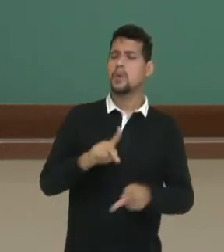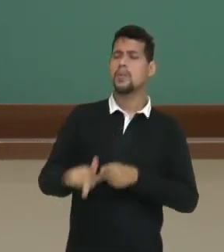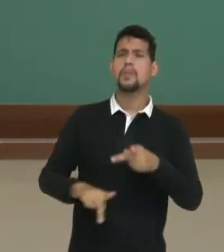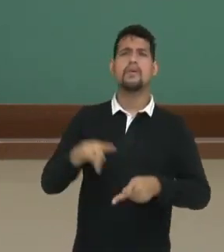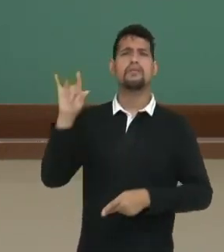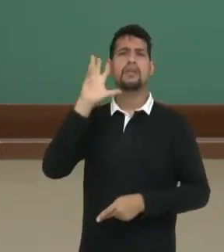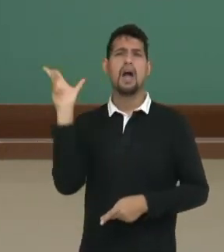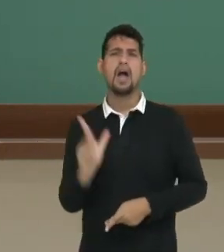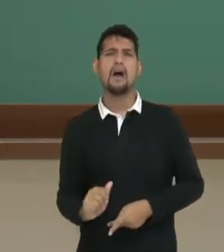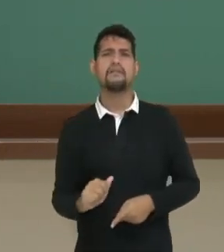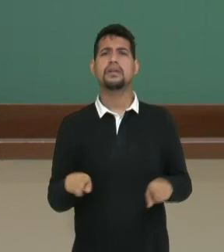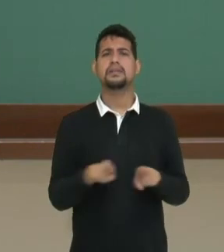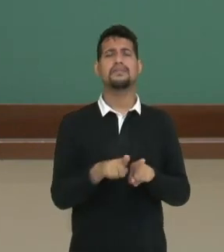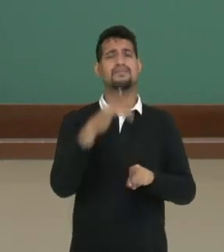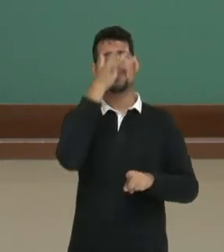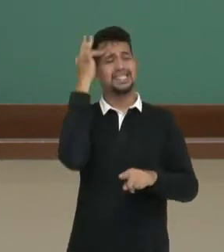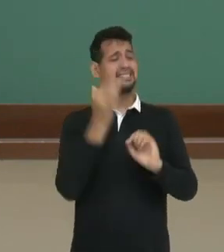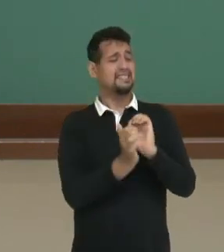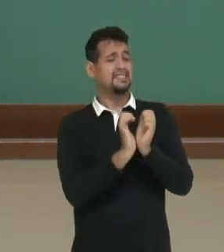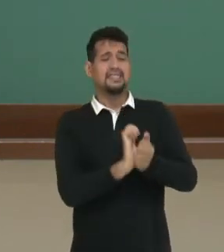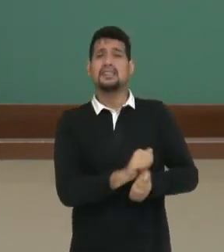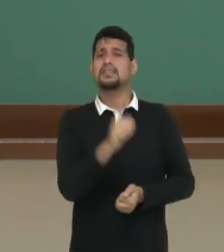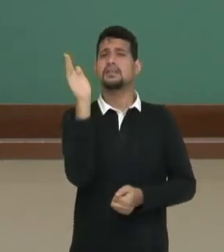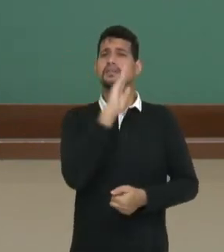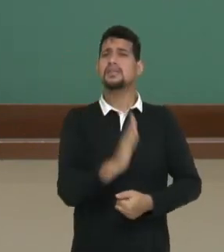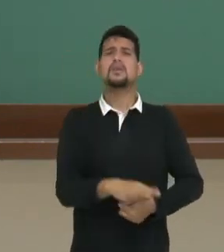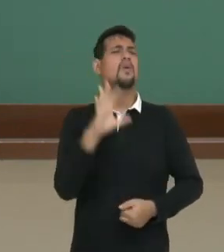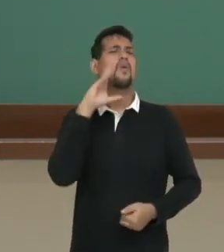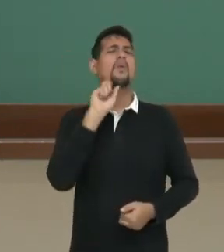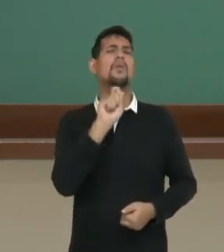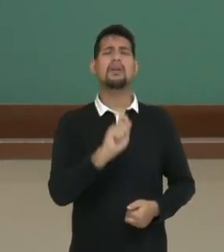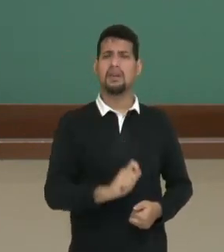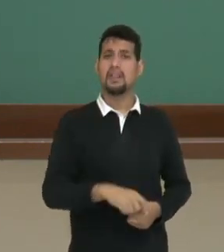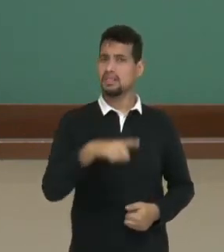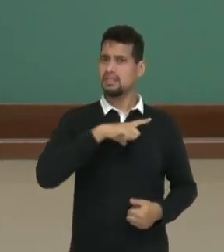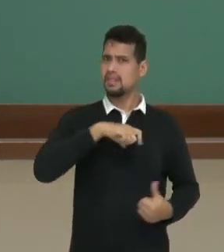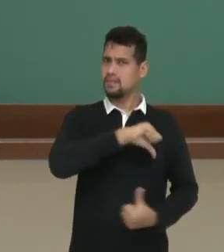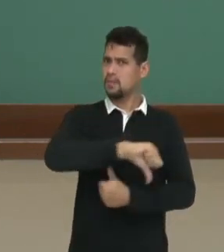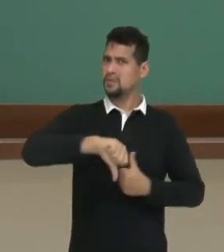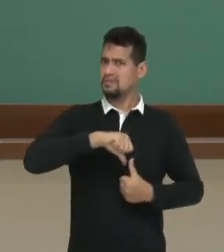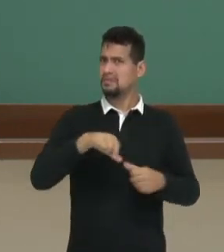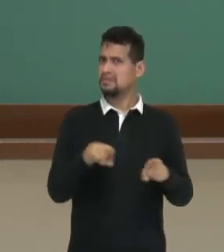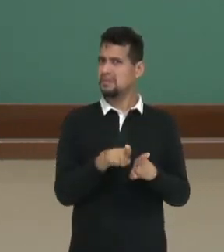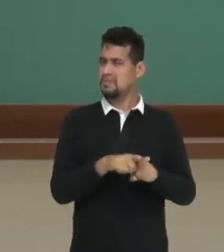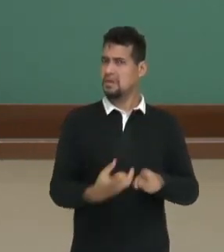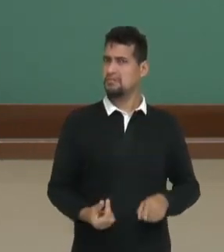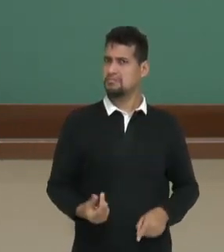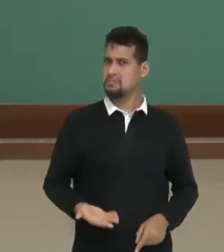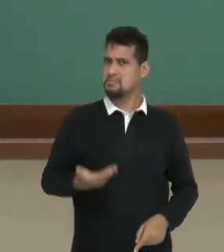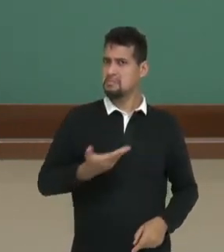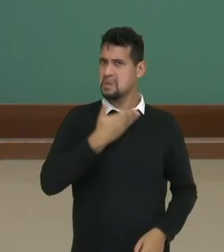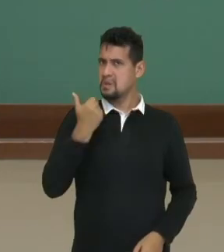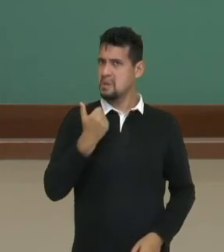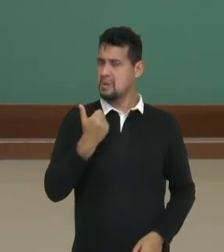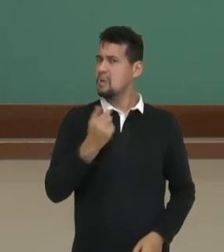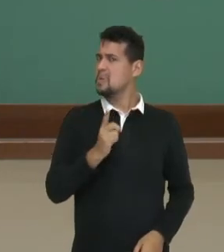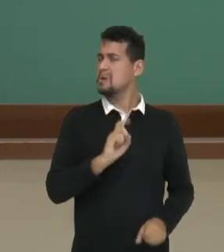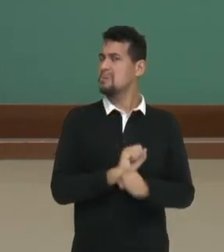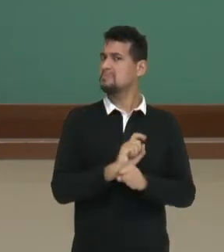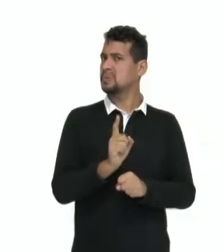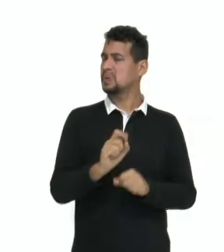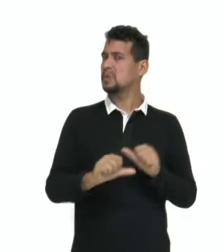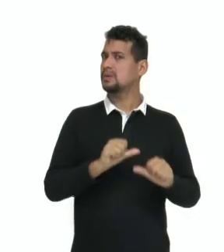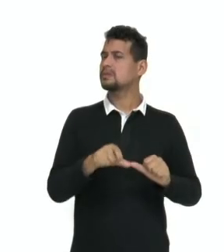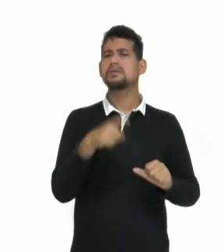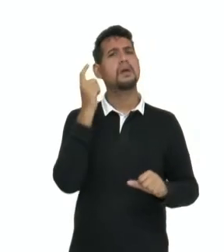africanos e africanas escravizados no Brasil, será que houve mudança na sua condição para que a gente possa fazer essa reflexão?